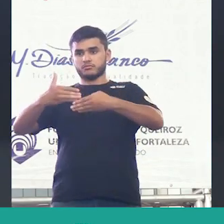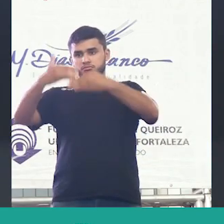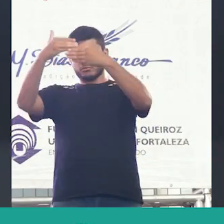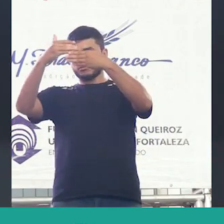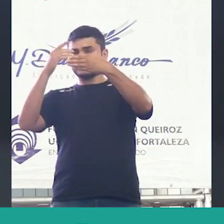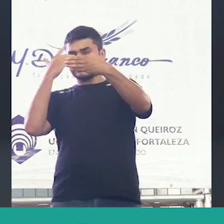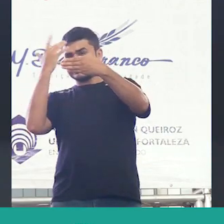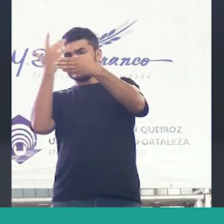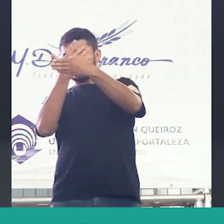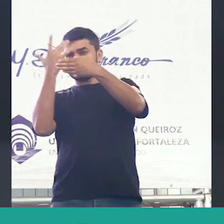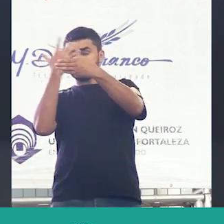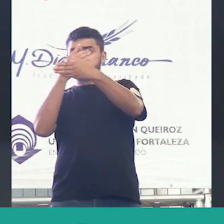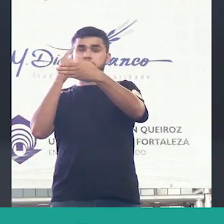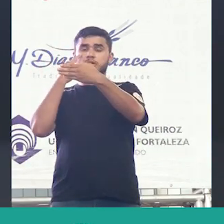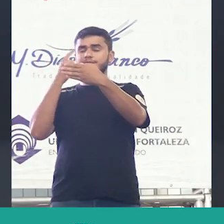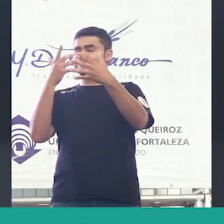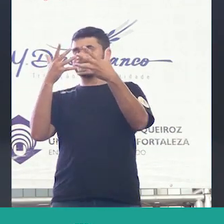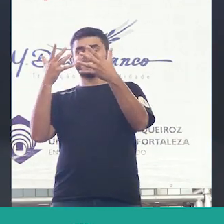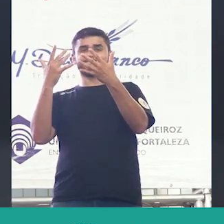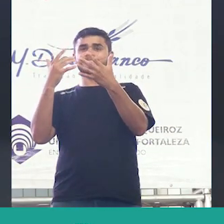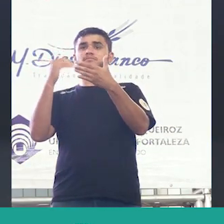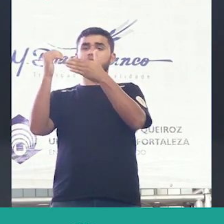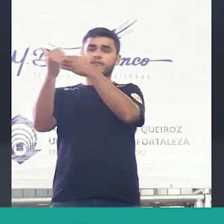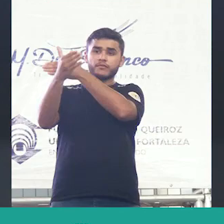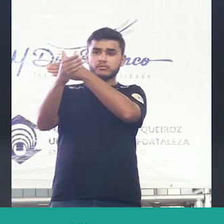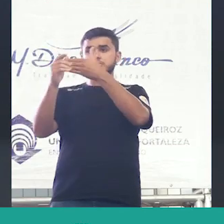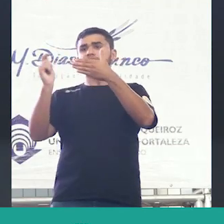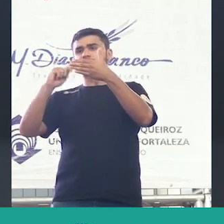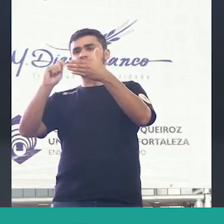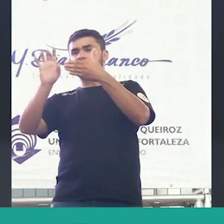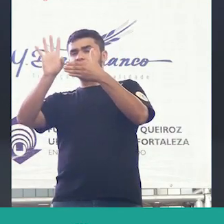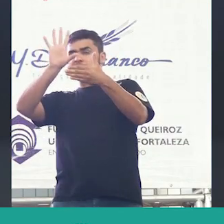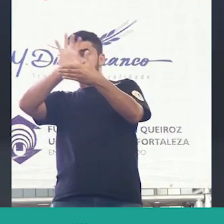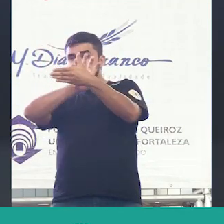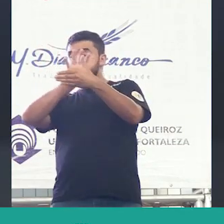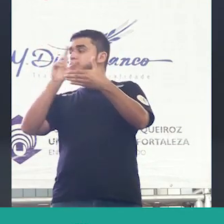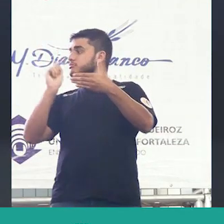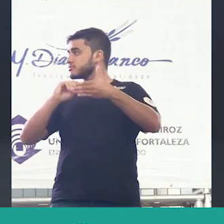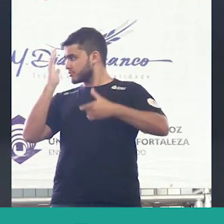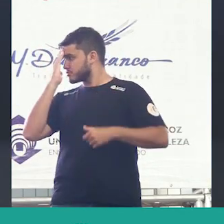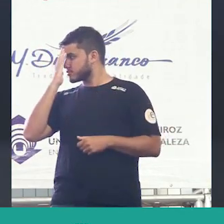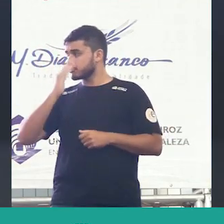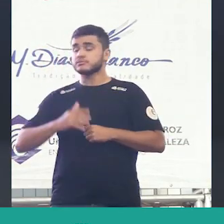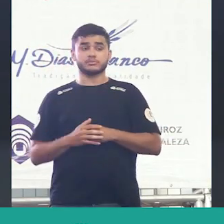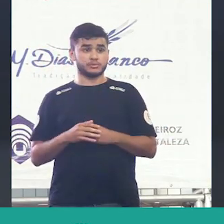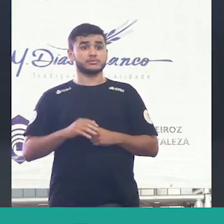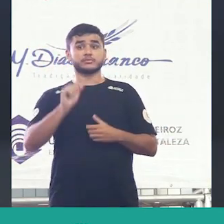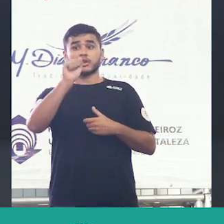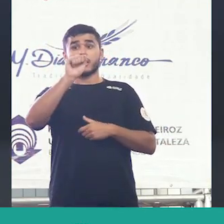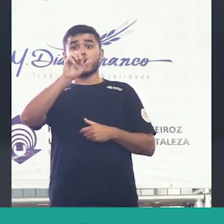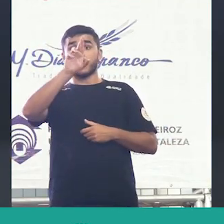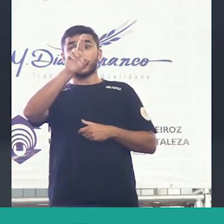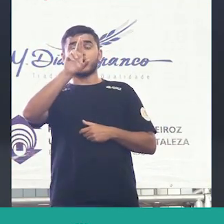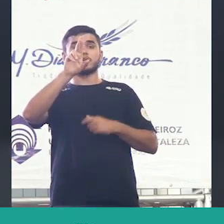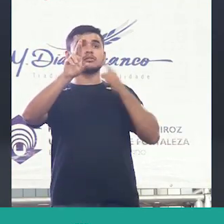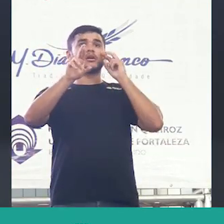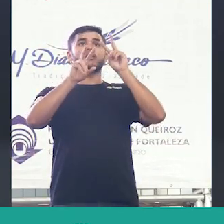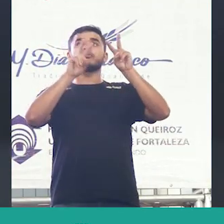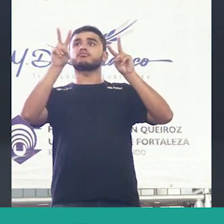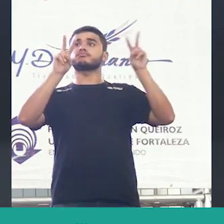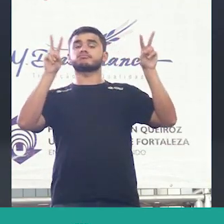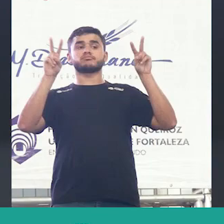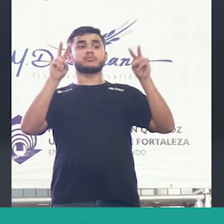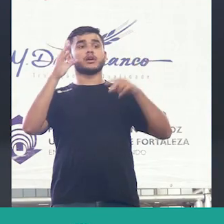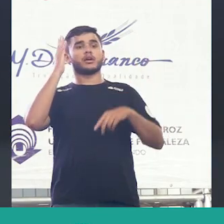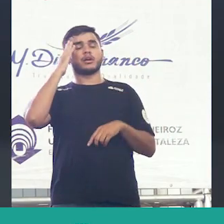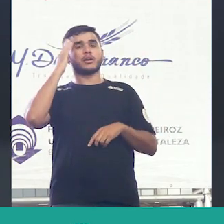flor? Não. Mas dá para ver que tem algum objeto atrás ou não dá? Dá. Então, o ar é transparente. Por isso que eu vejo a